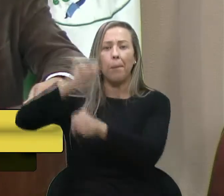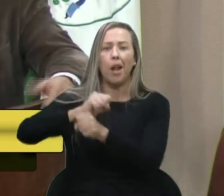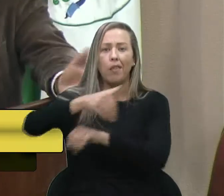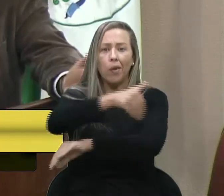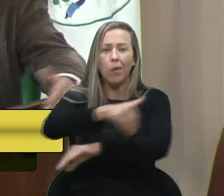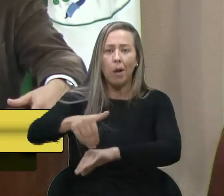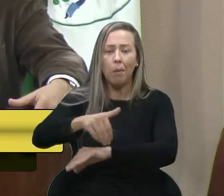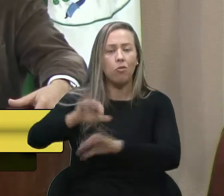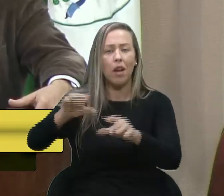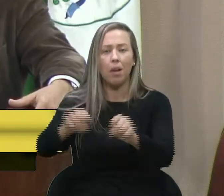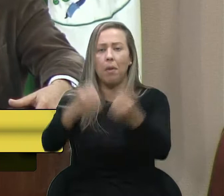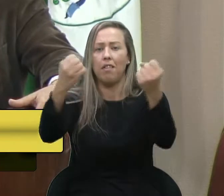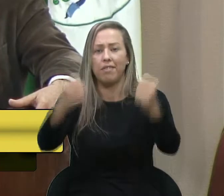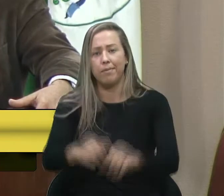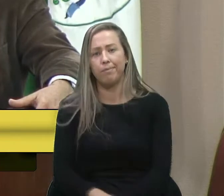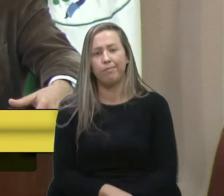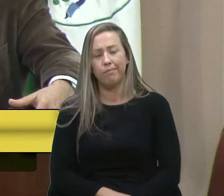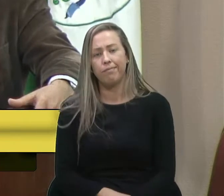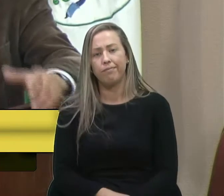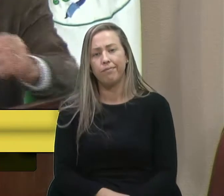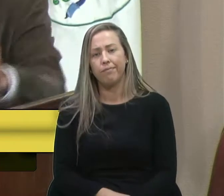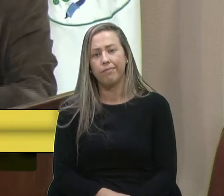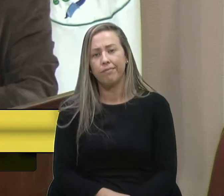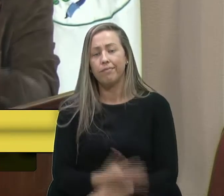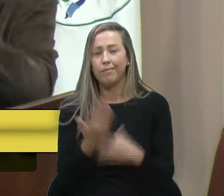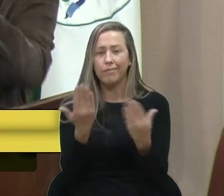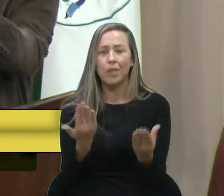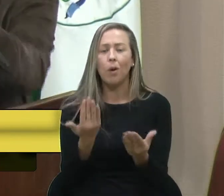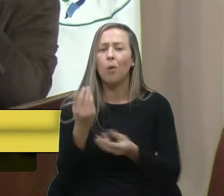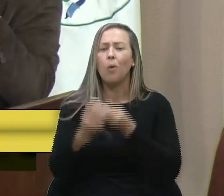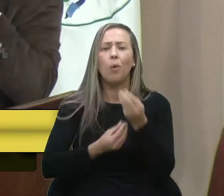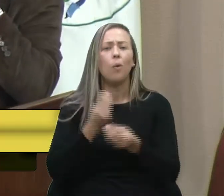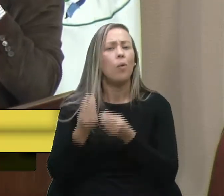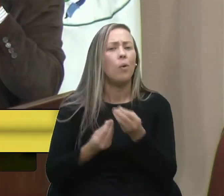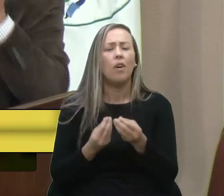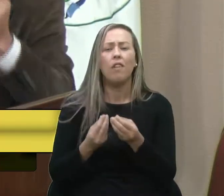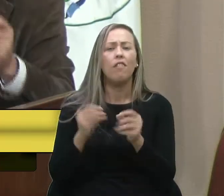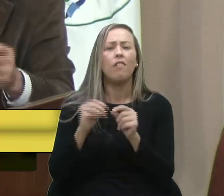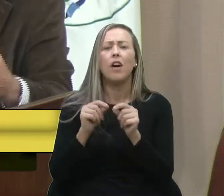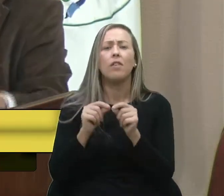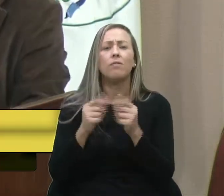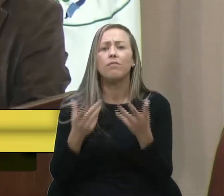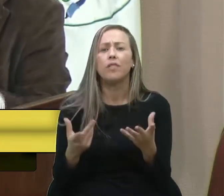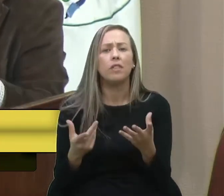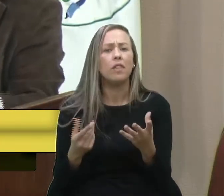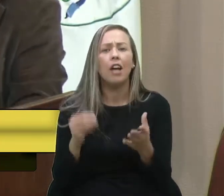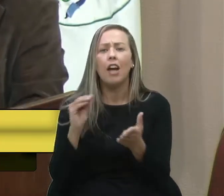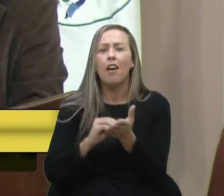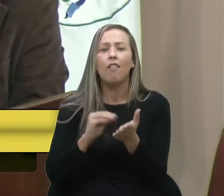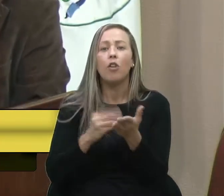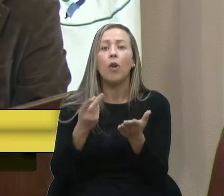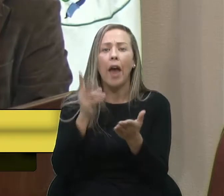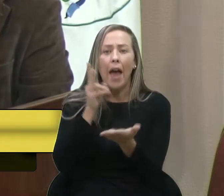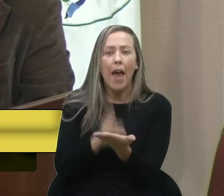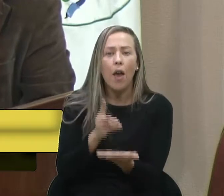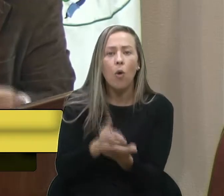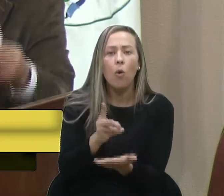mesmo dia, já estragava. Então, o que faltou? Faltou dar continuidade